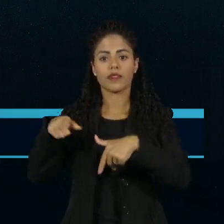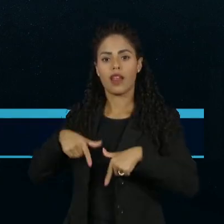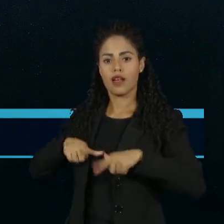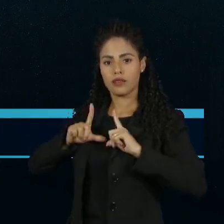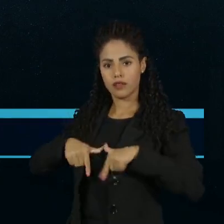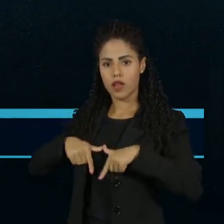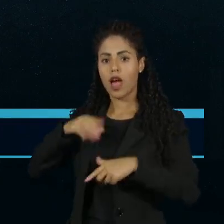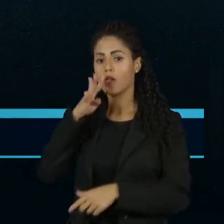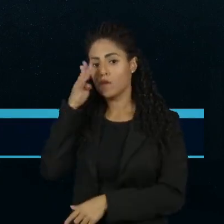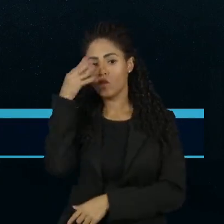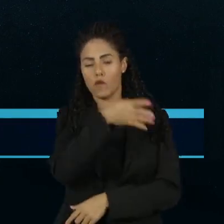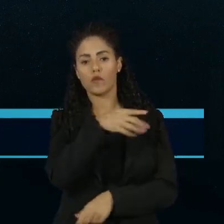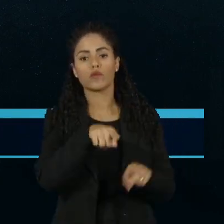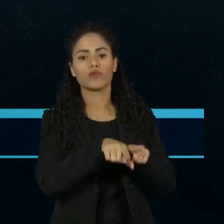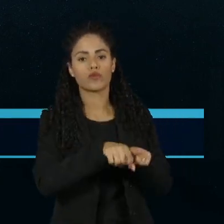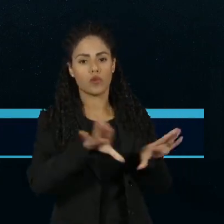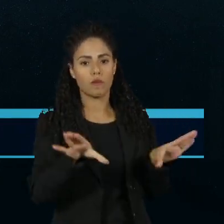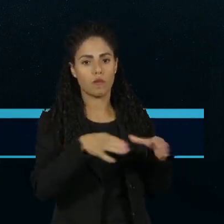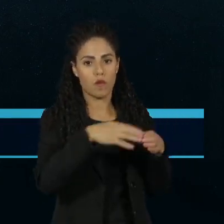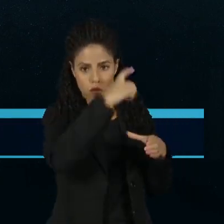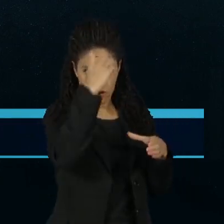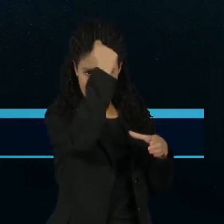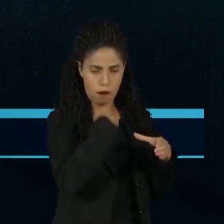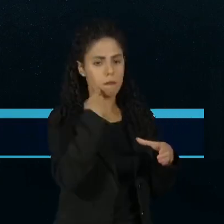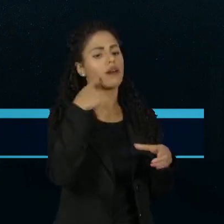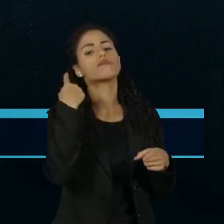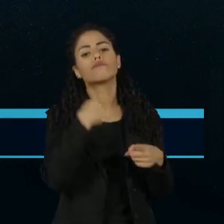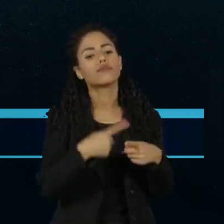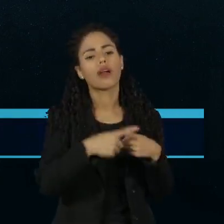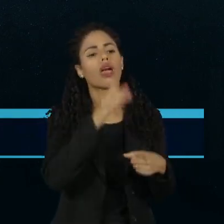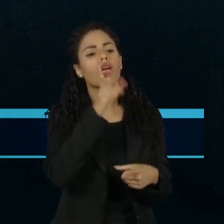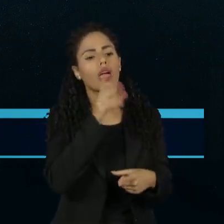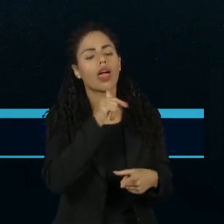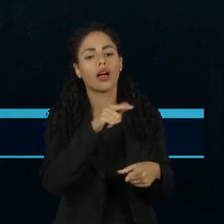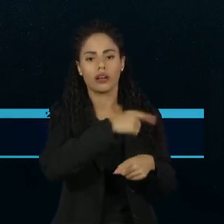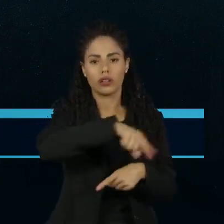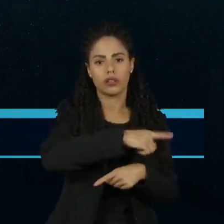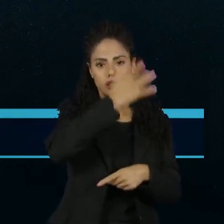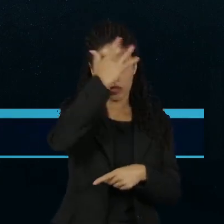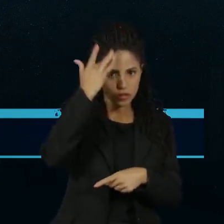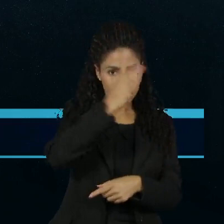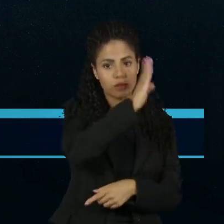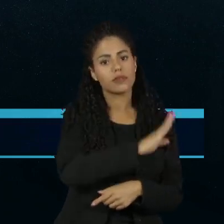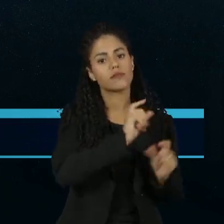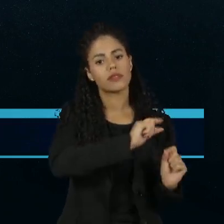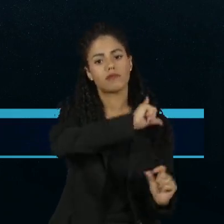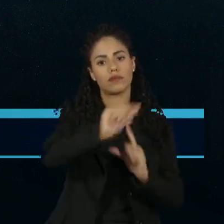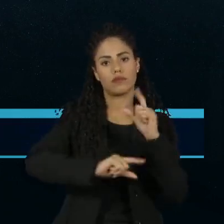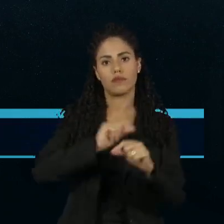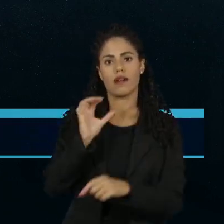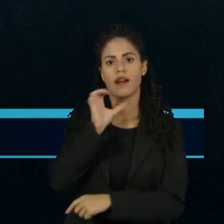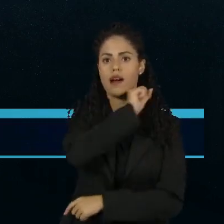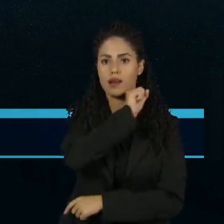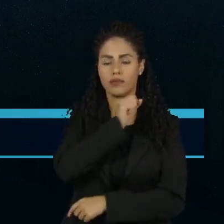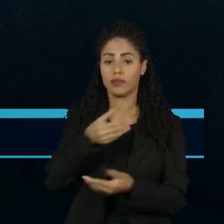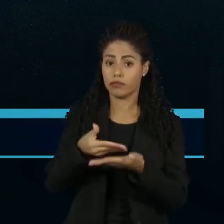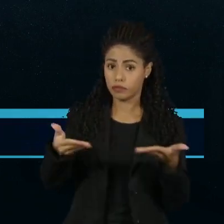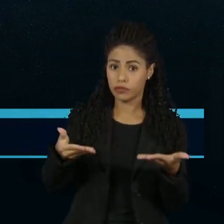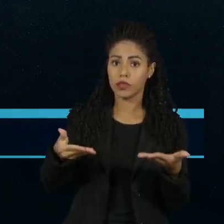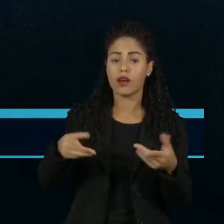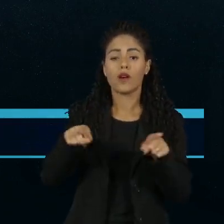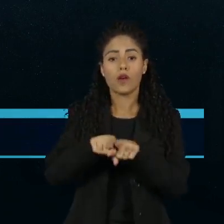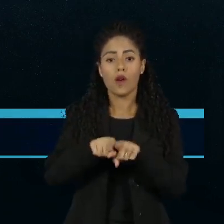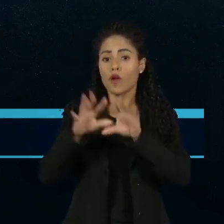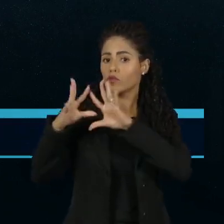culpou o Hamas pela demora e disse que está fazendo o possível para que os brasileiros deixem Gaza. O Estado de Israel está